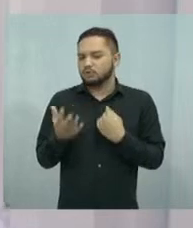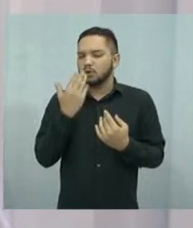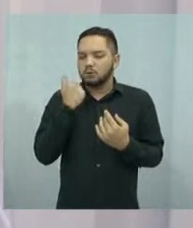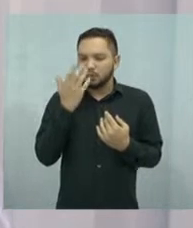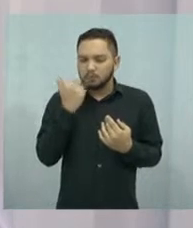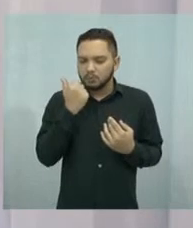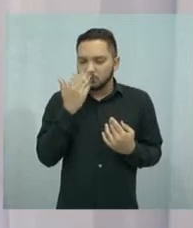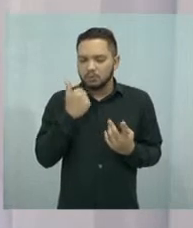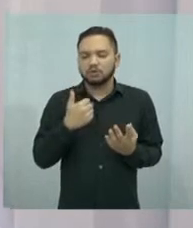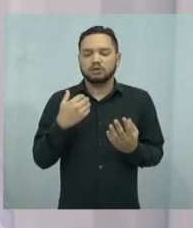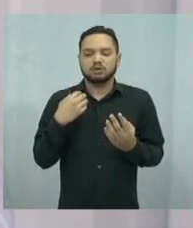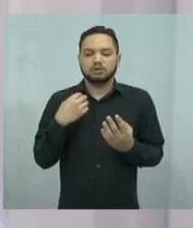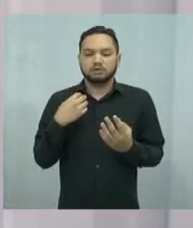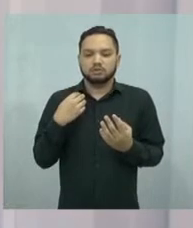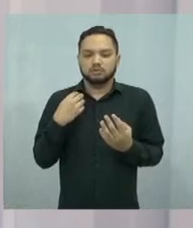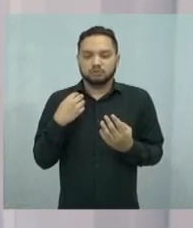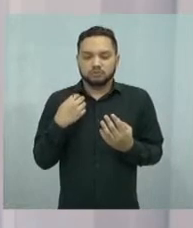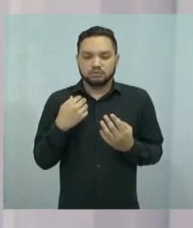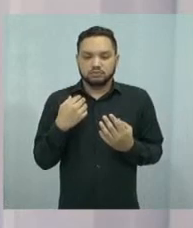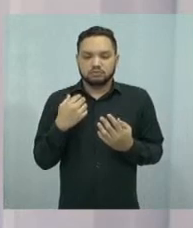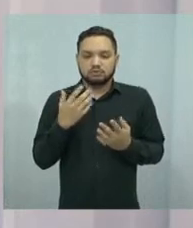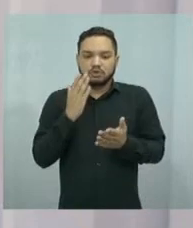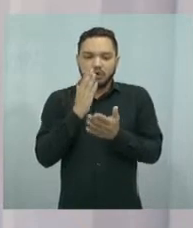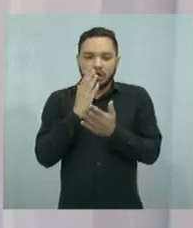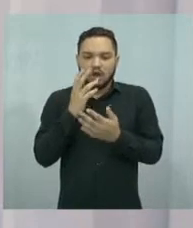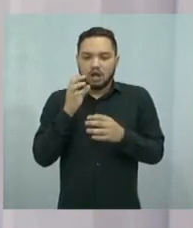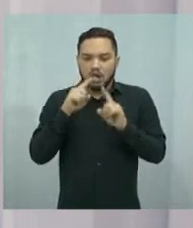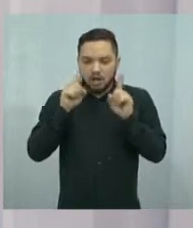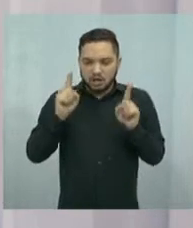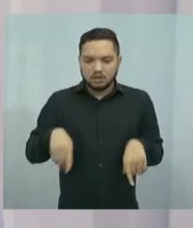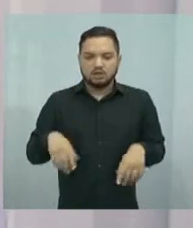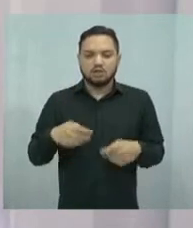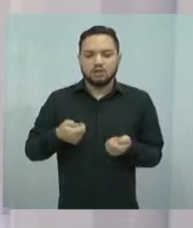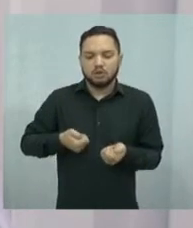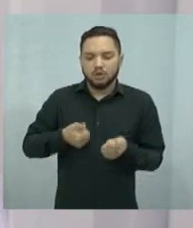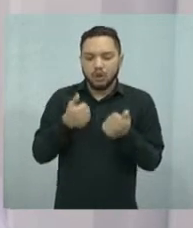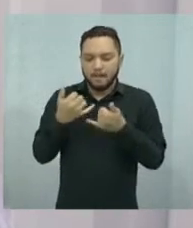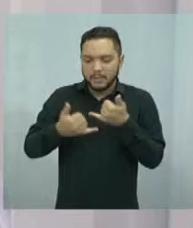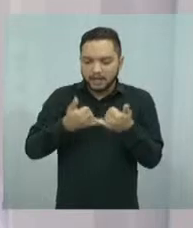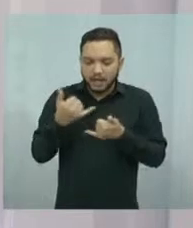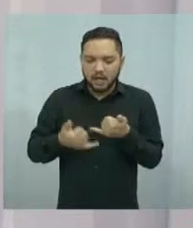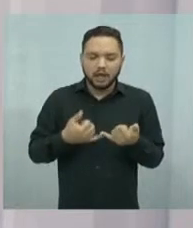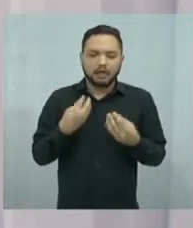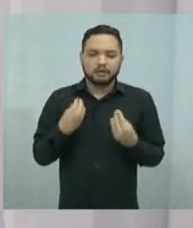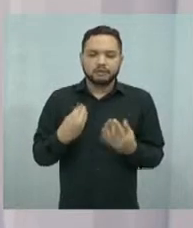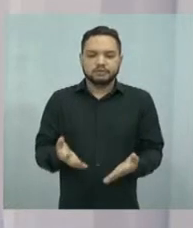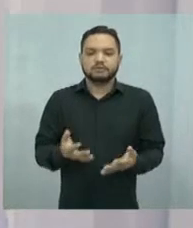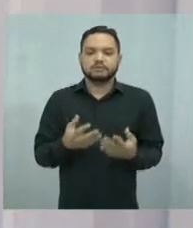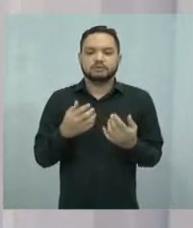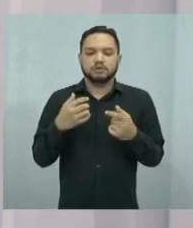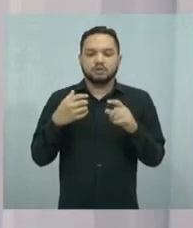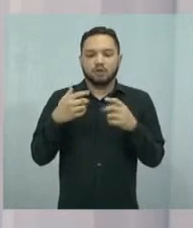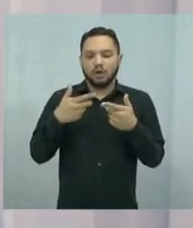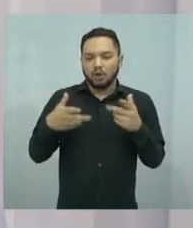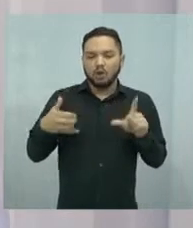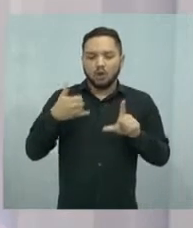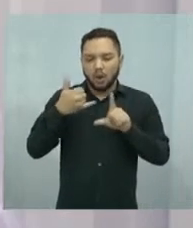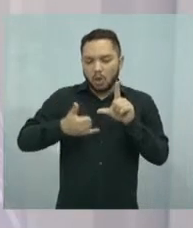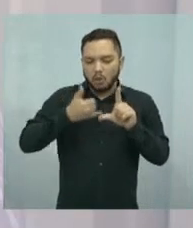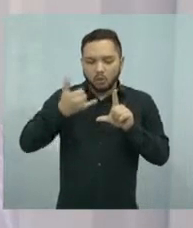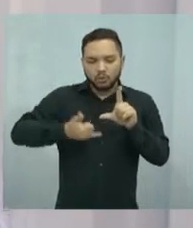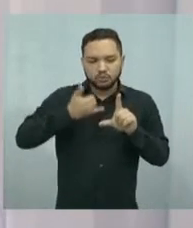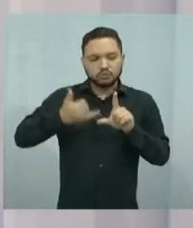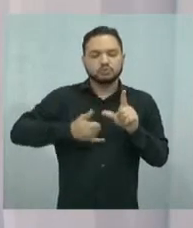básicas, ações de combate a arboviroses, doações de brinquedo, ações lúdicas infantis com